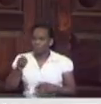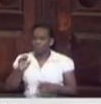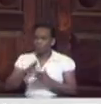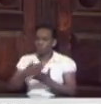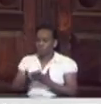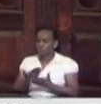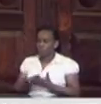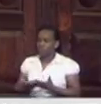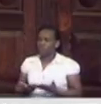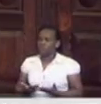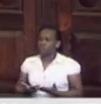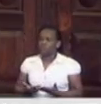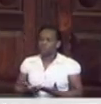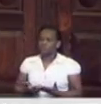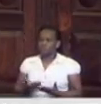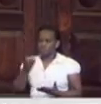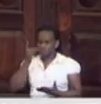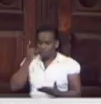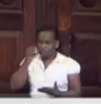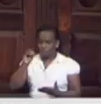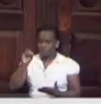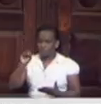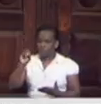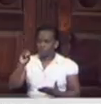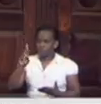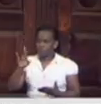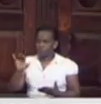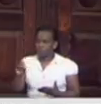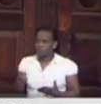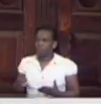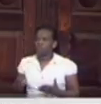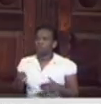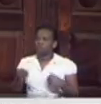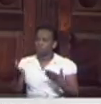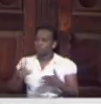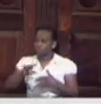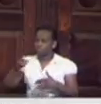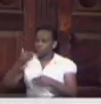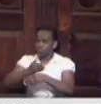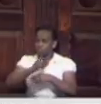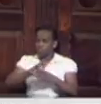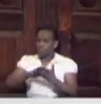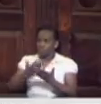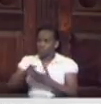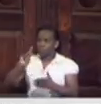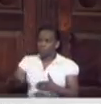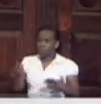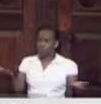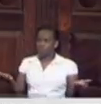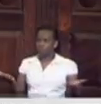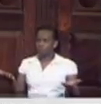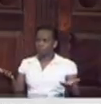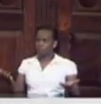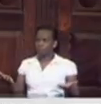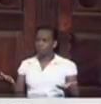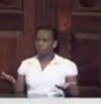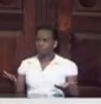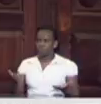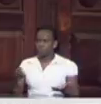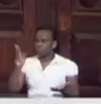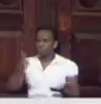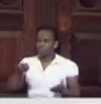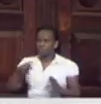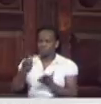torno disso, deputado Osório, e certa vez disseram que iam fechar 1.000 escolas. Isso quer dizer, absolutamente nunca